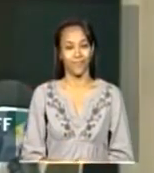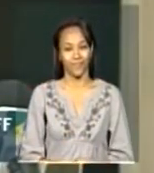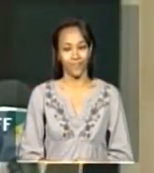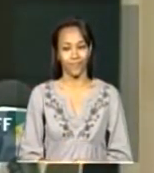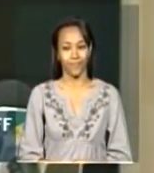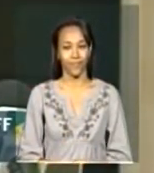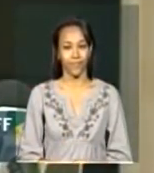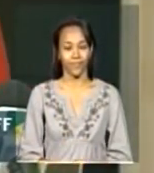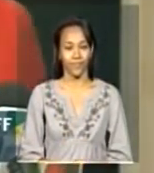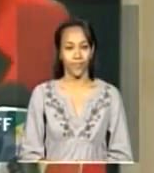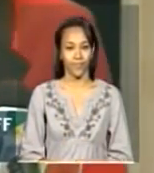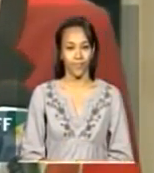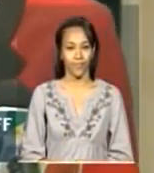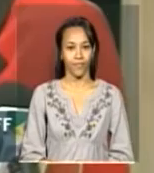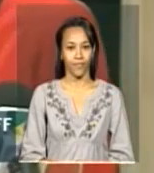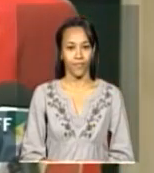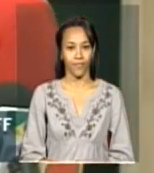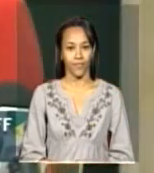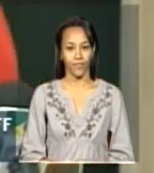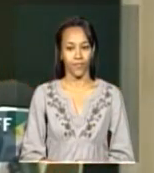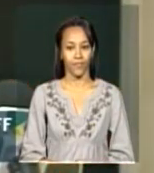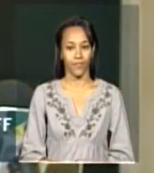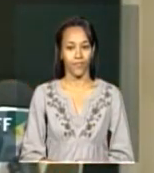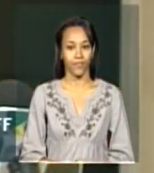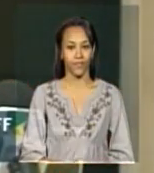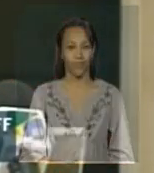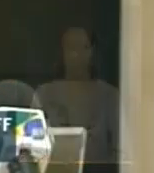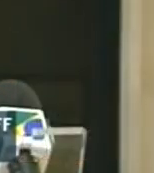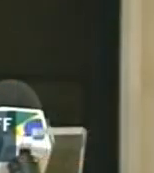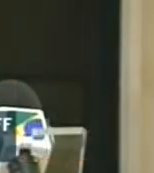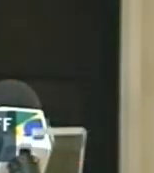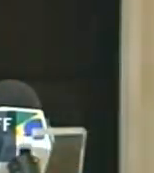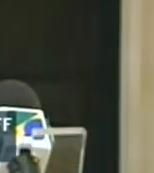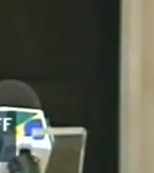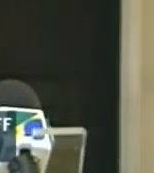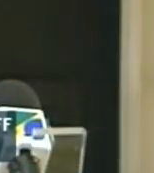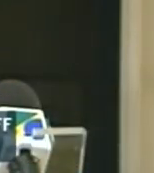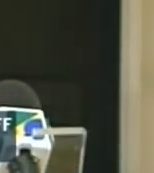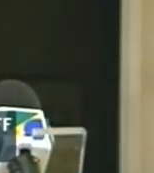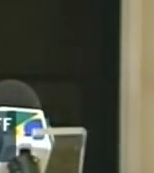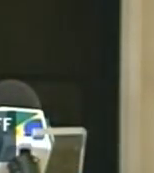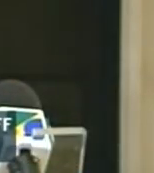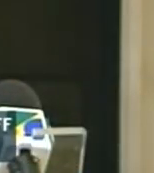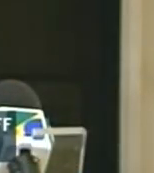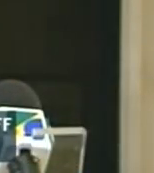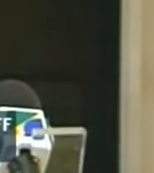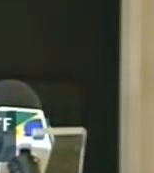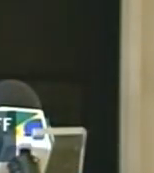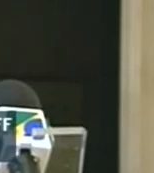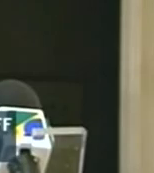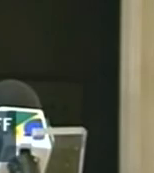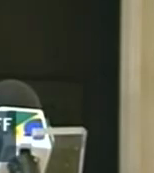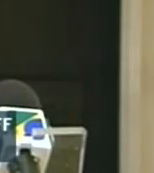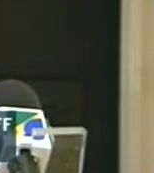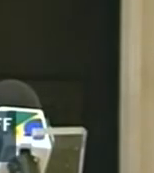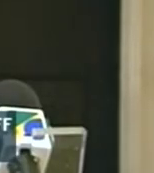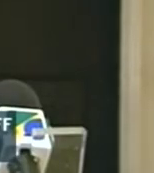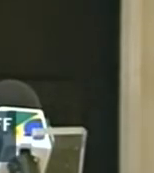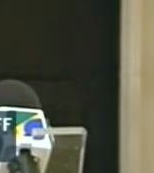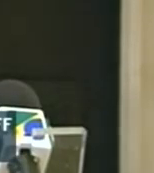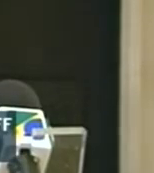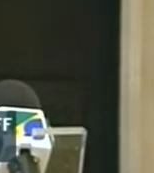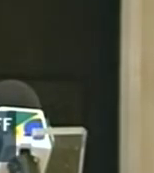presidente, presidenteo fez uma estimativa de 20 medalhas, eh, cobrando principalmente o incentivo que o governo